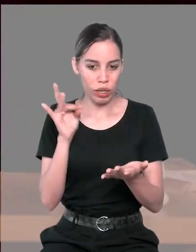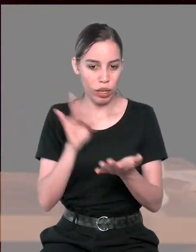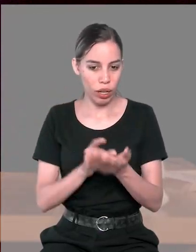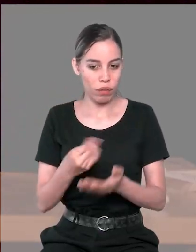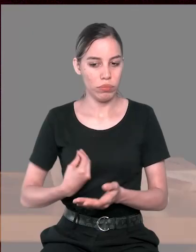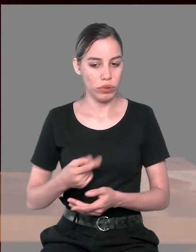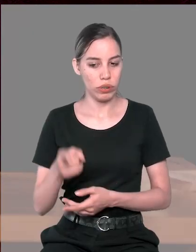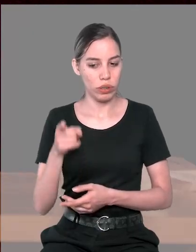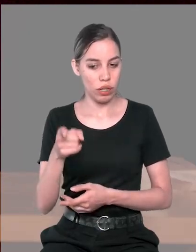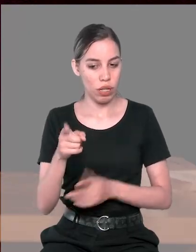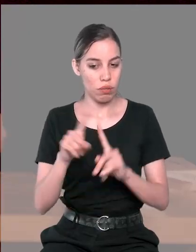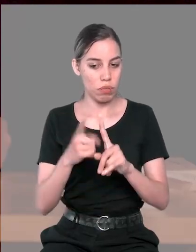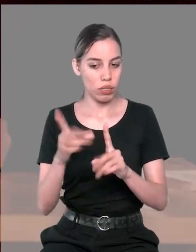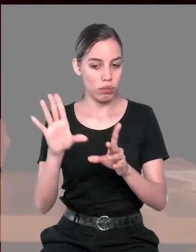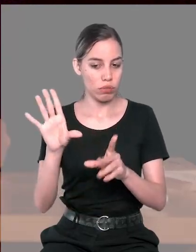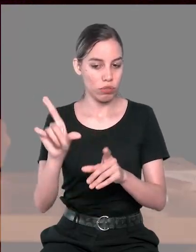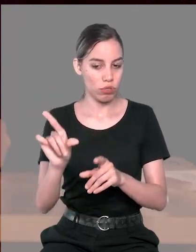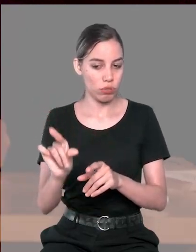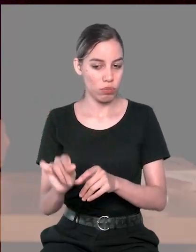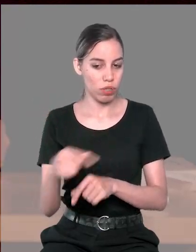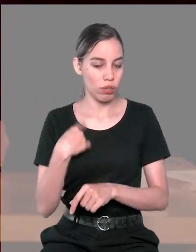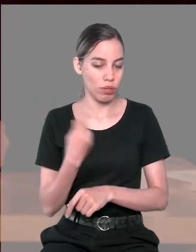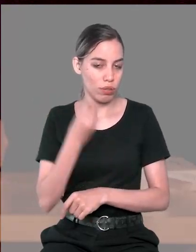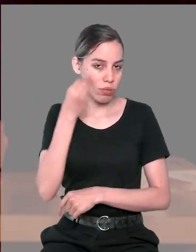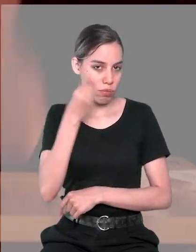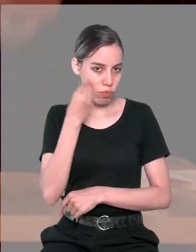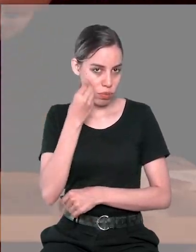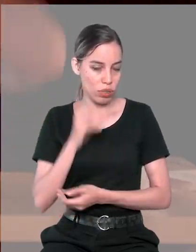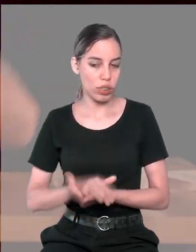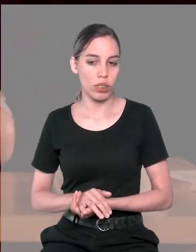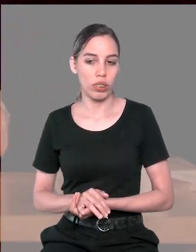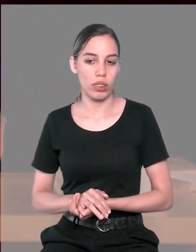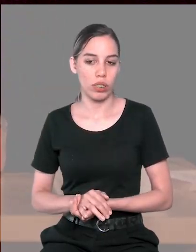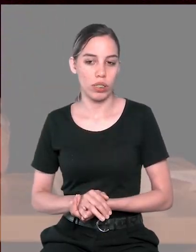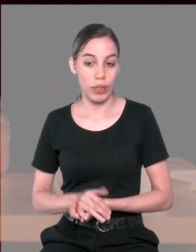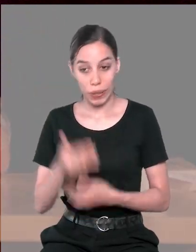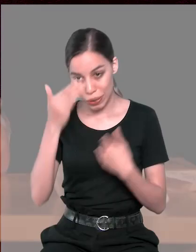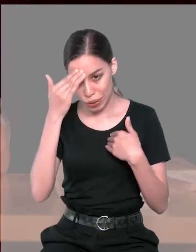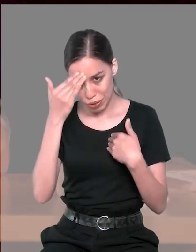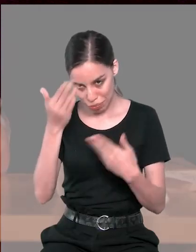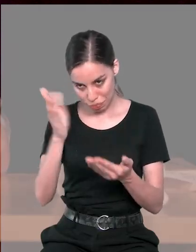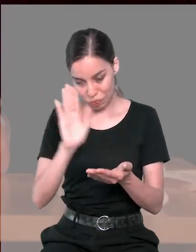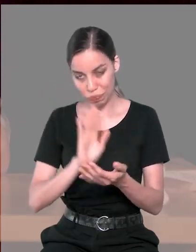ele não reduz a nossa experiência. O sétimo selo. Obrigado.